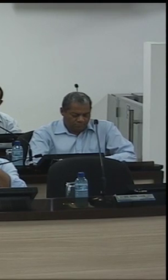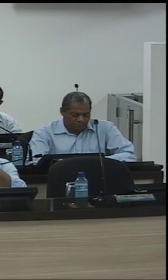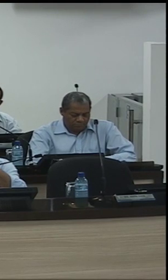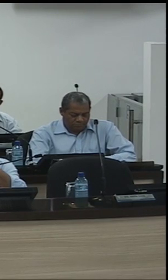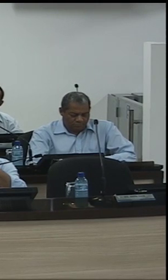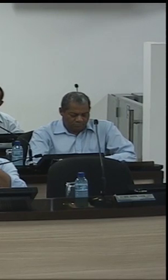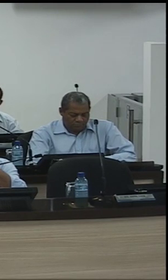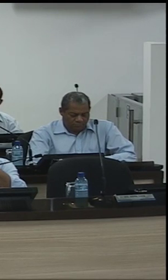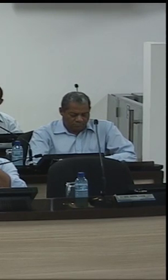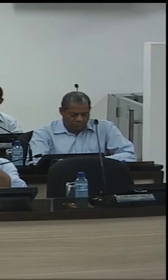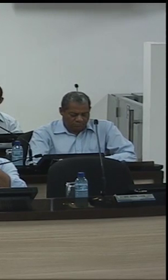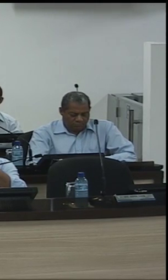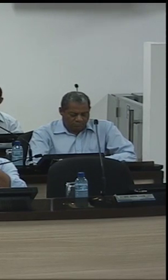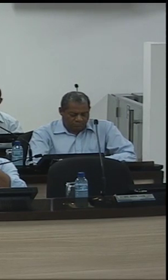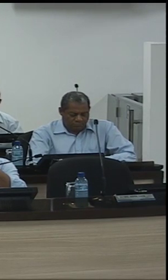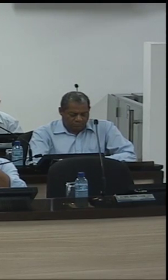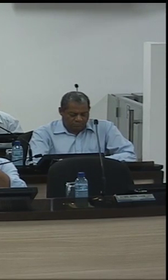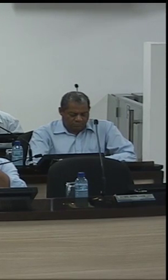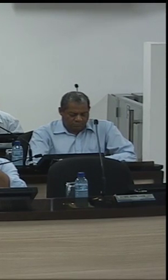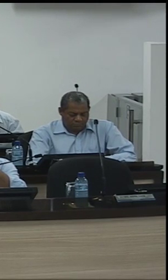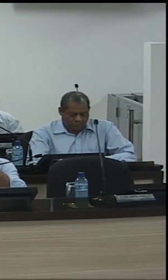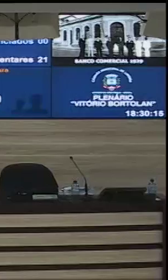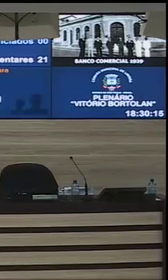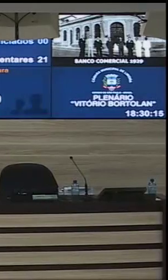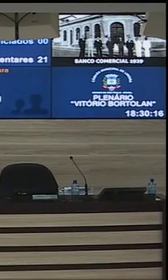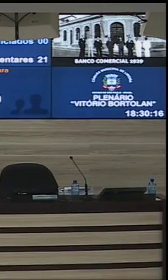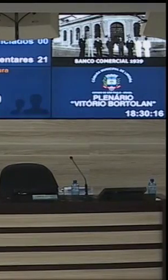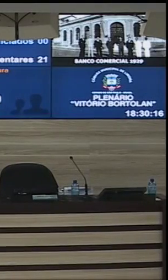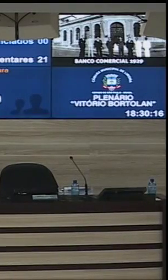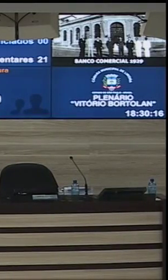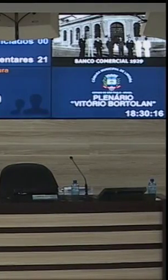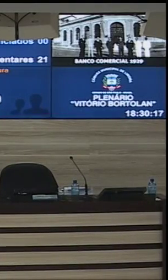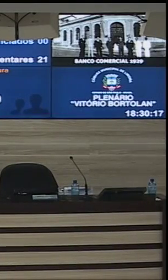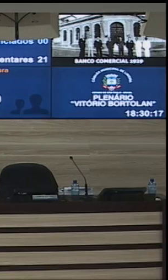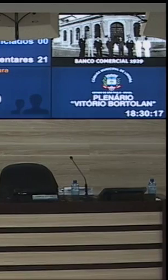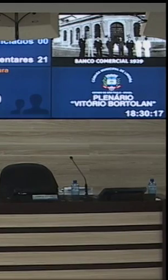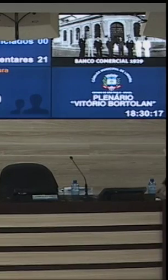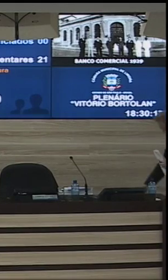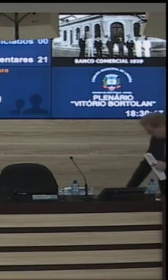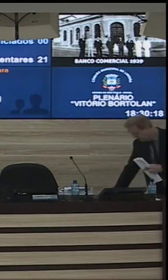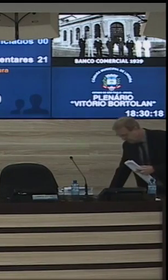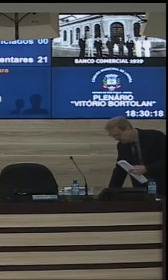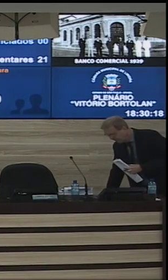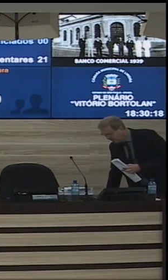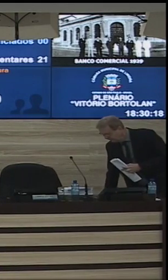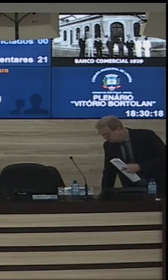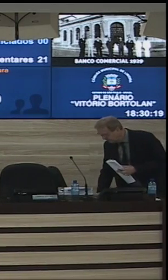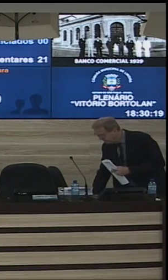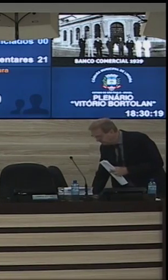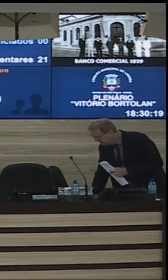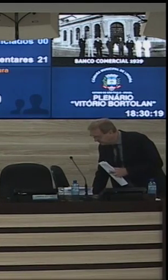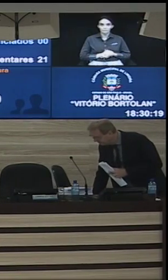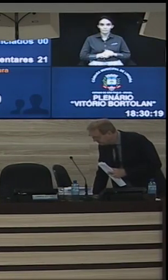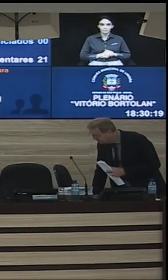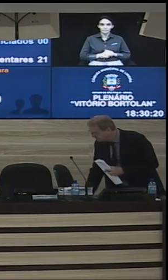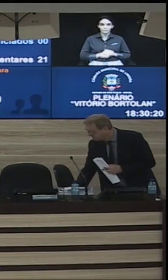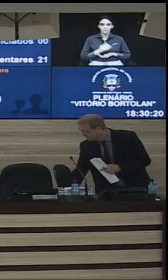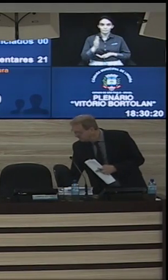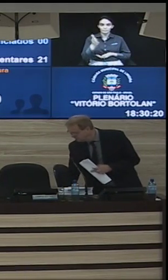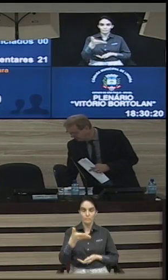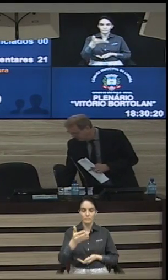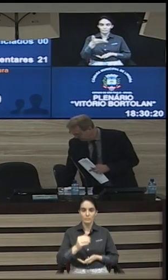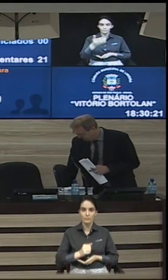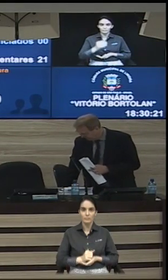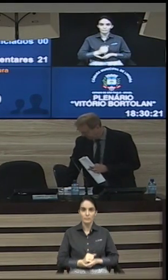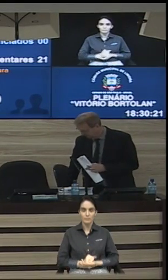Havendo número regimental, esta presidência dá por iniciada a presente sessão. Neste momento,